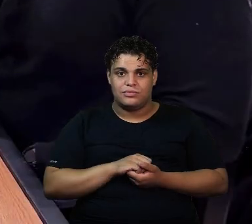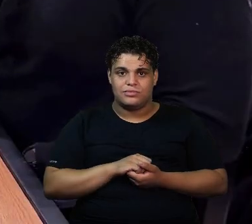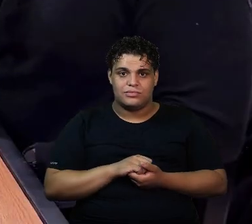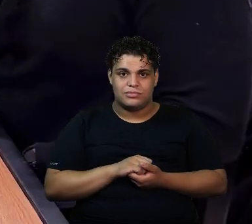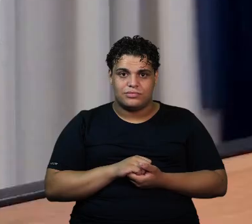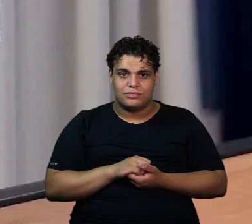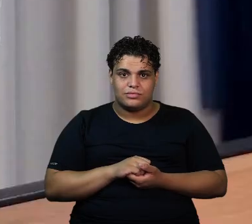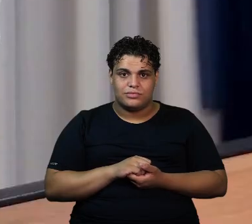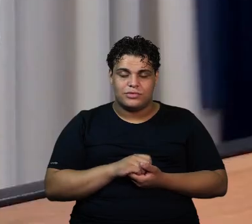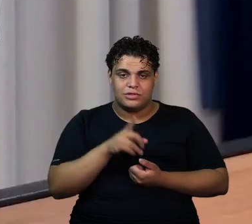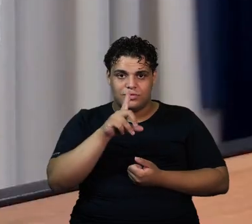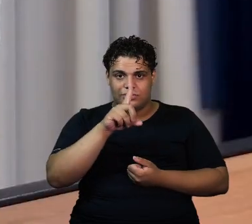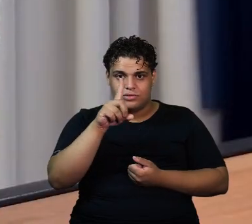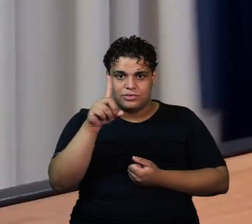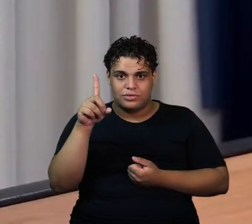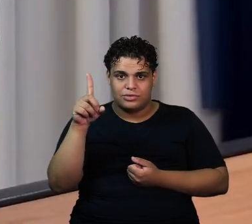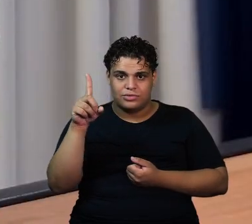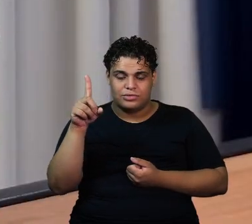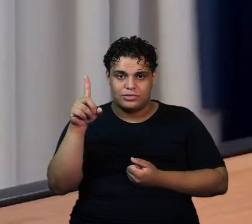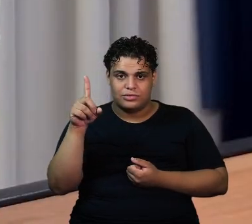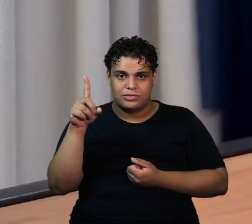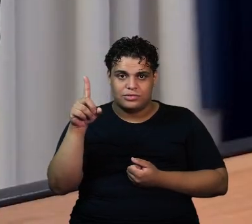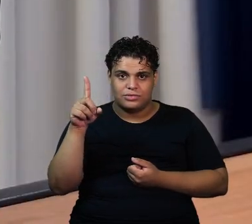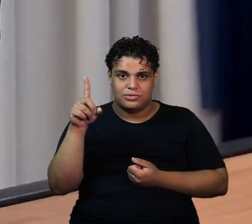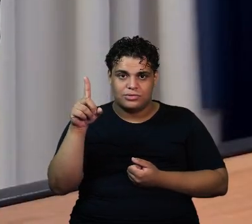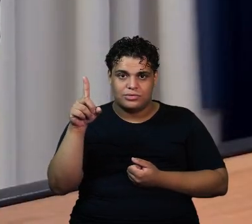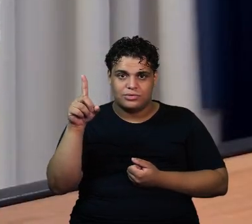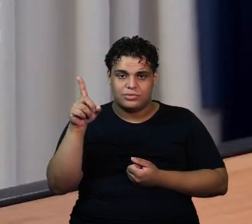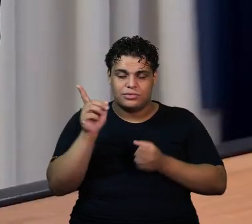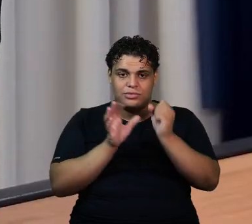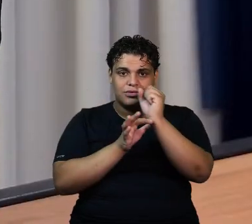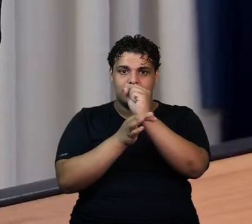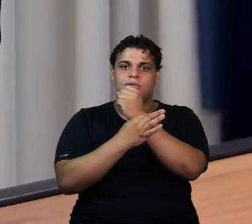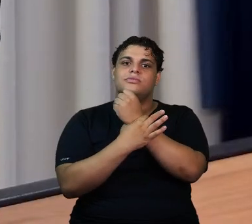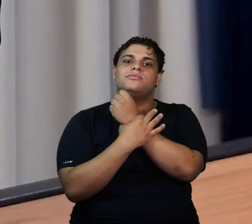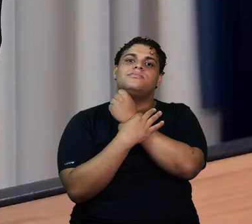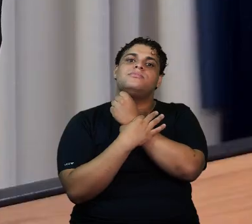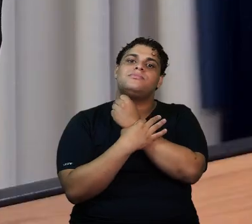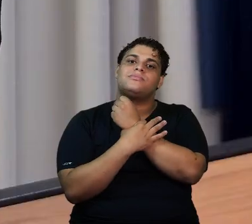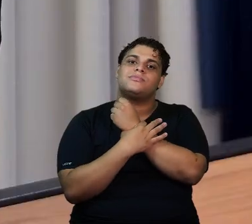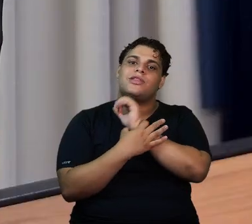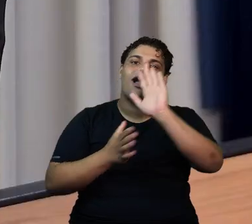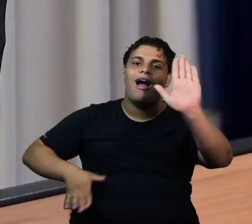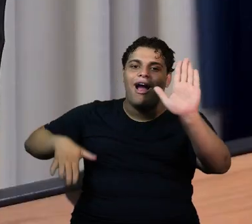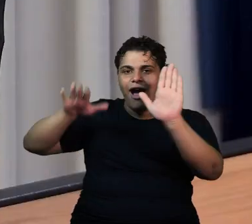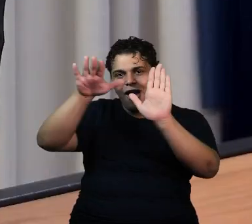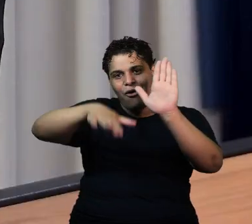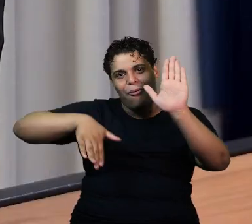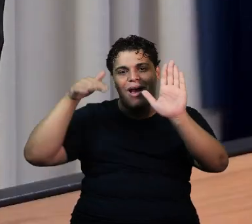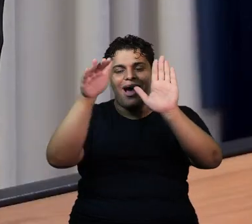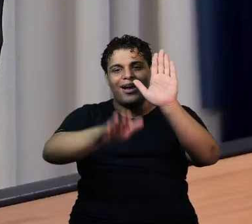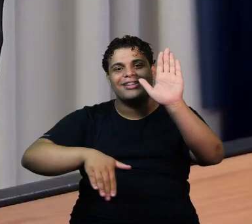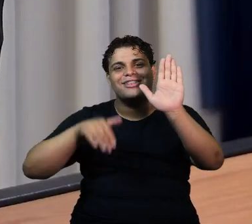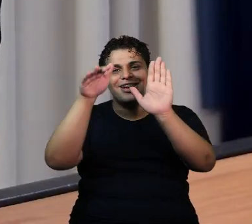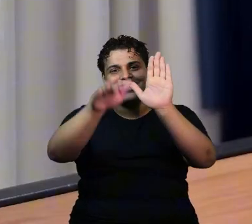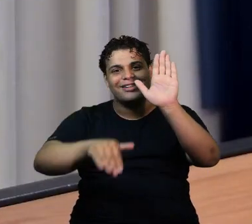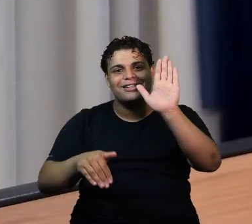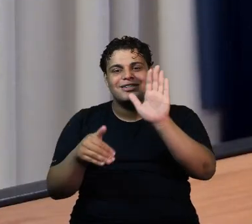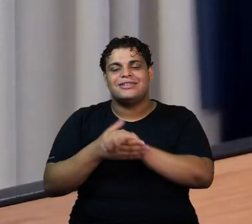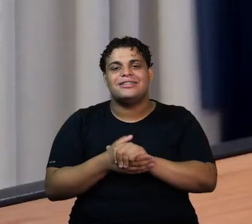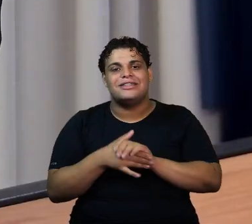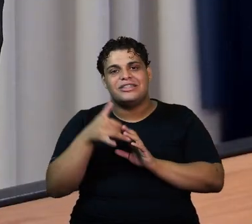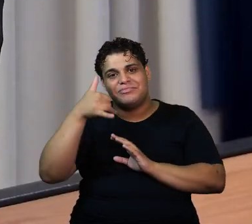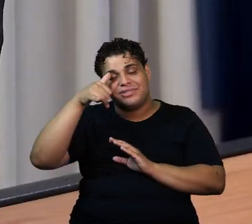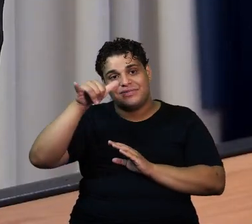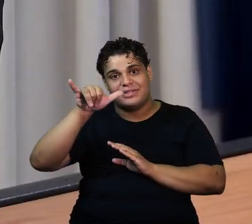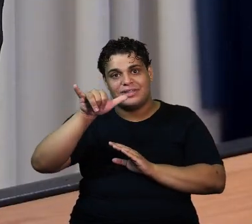né, da prevenção não, da segurança aquática. Da segurança aquática e de prevenção de afogamentos, né? Um